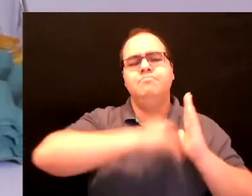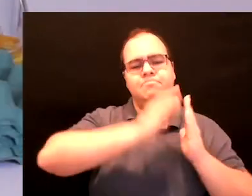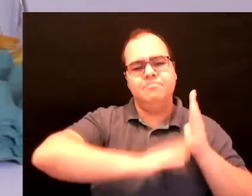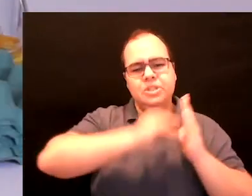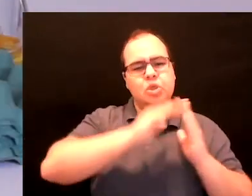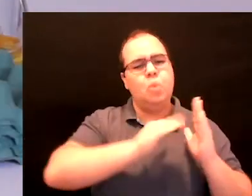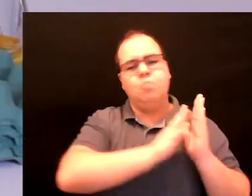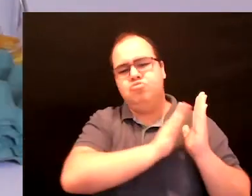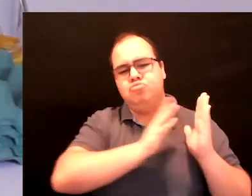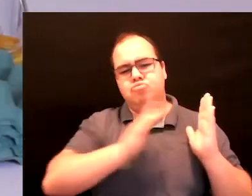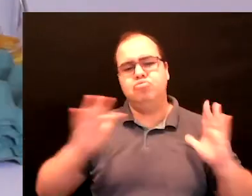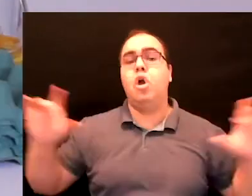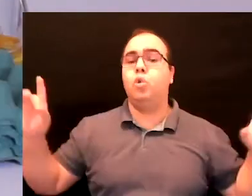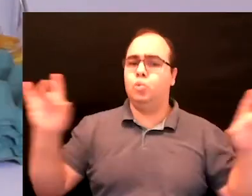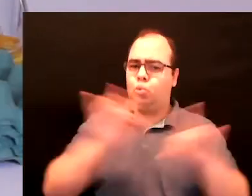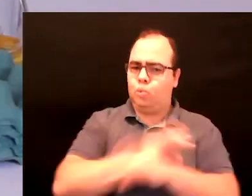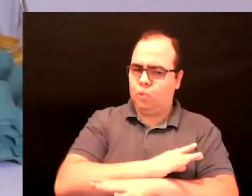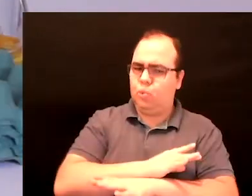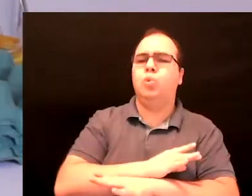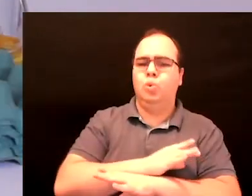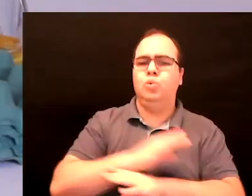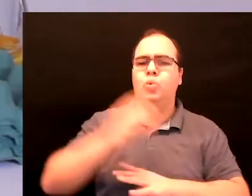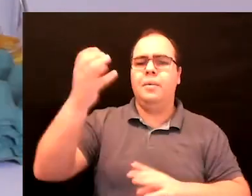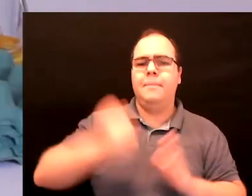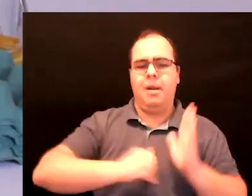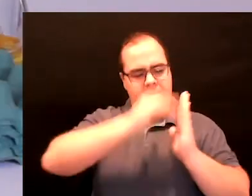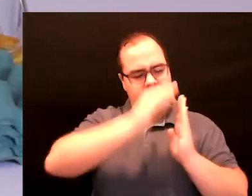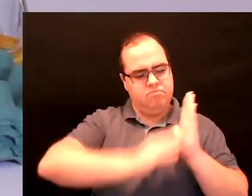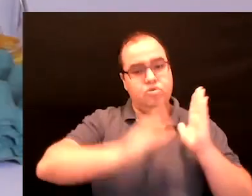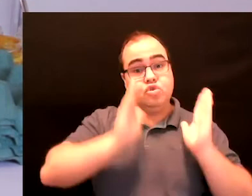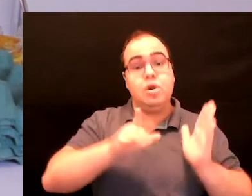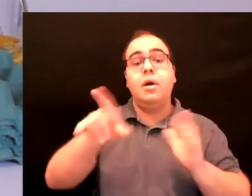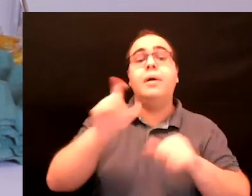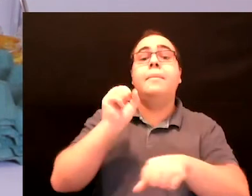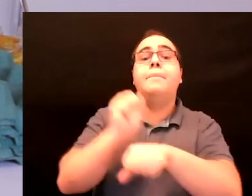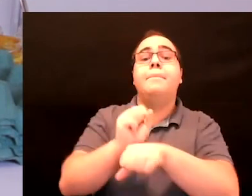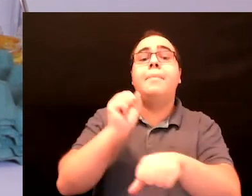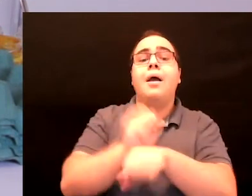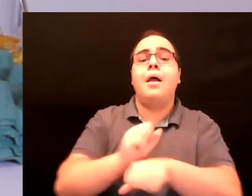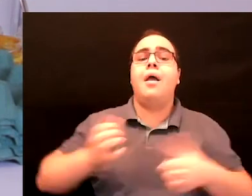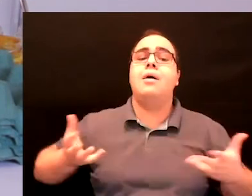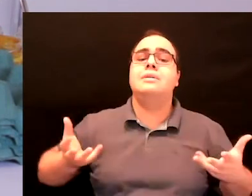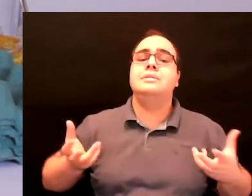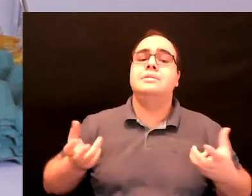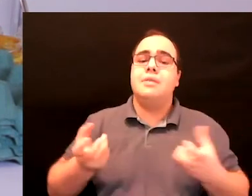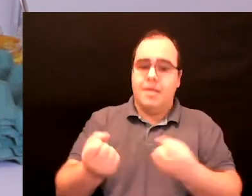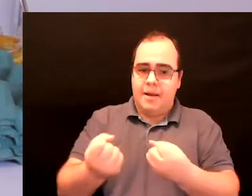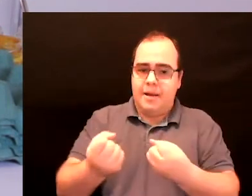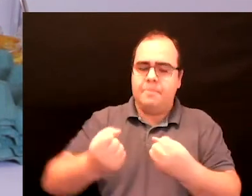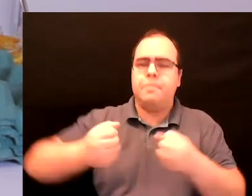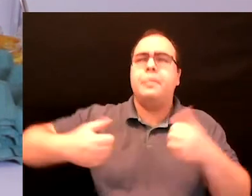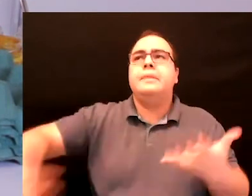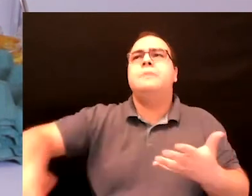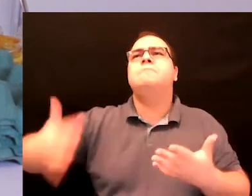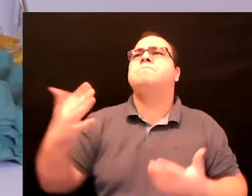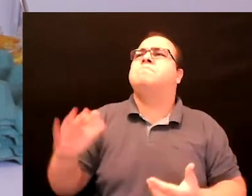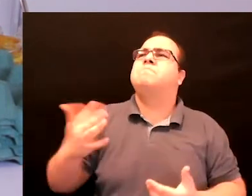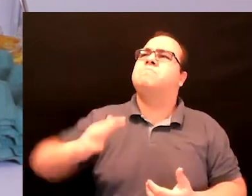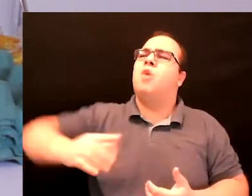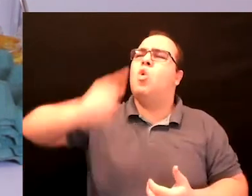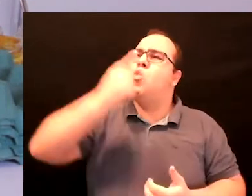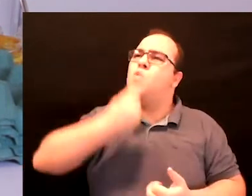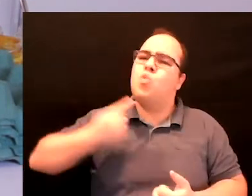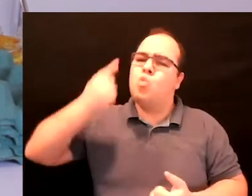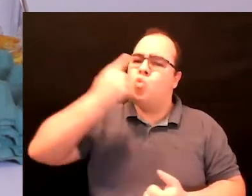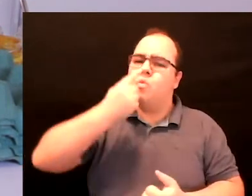Depois que você pintou tudo, né, toda a parte que você queria de branco, vai precisar esperar secar isso daqui. Então